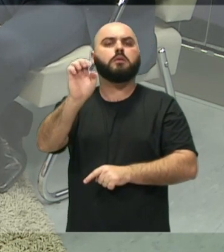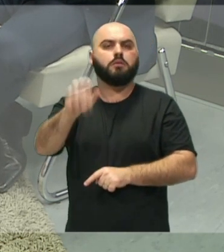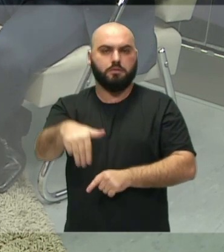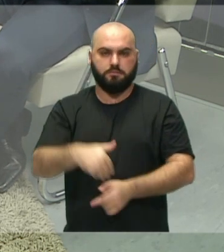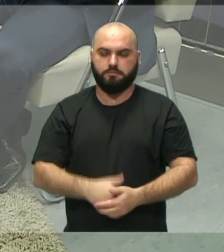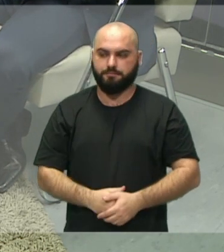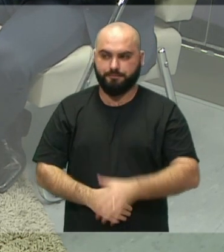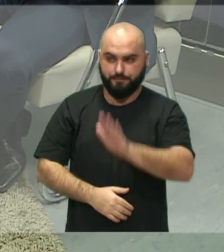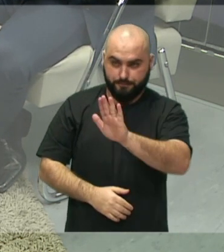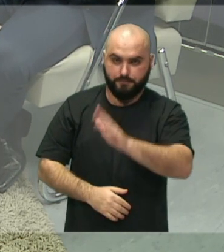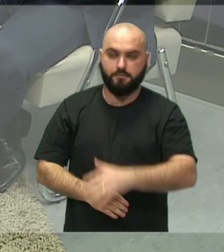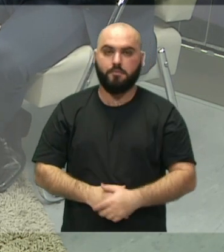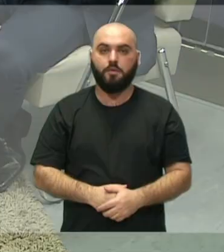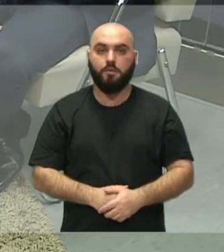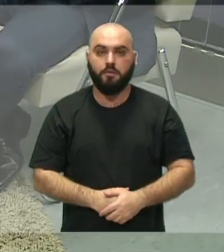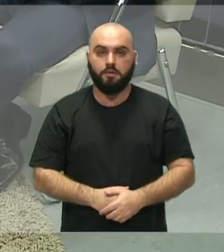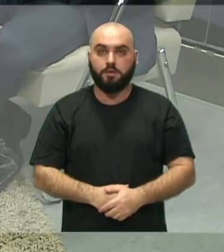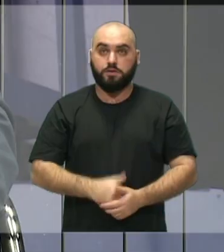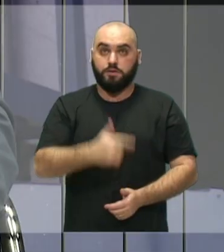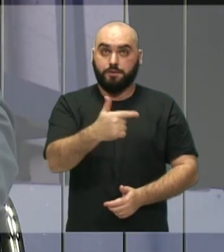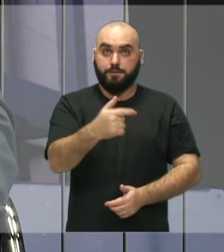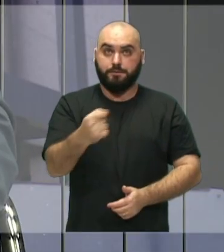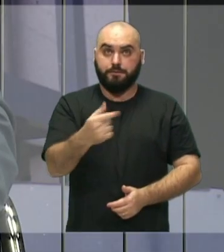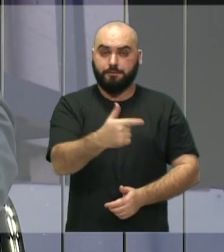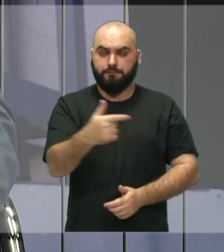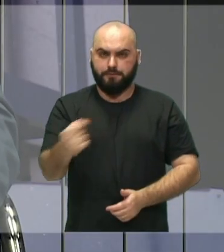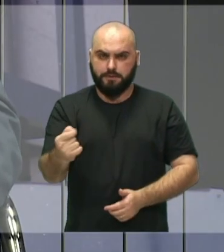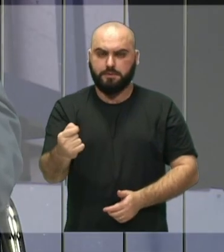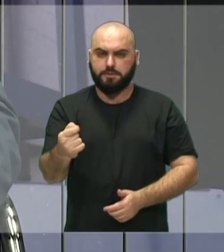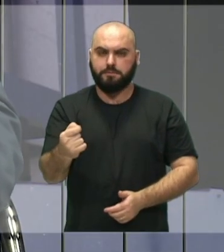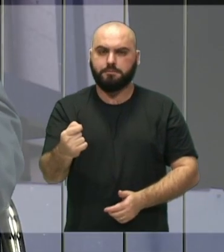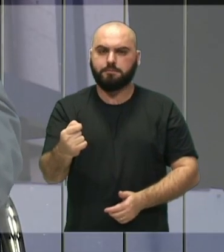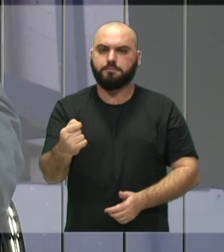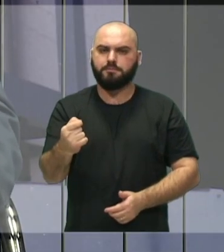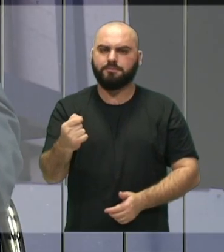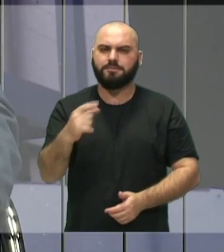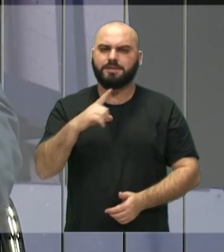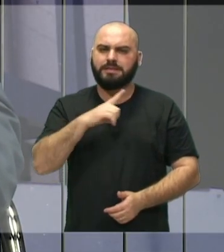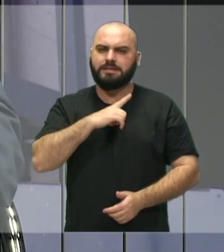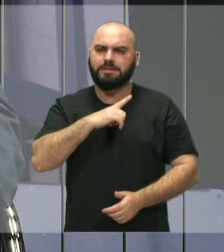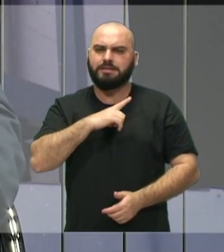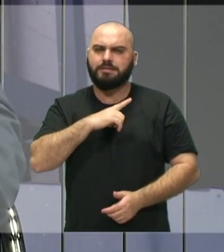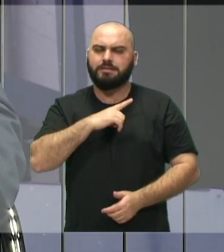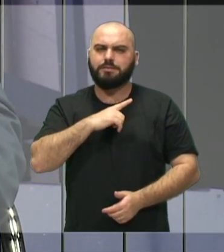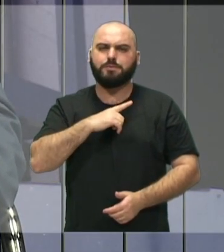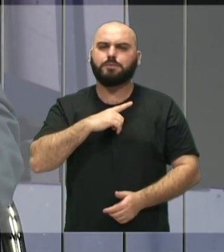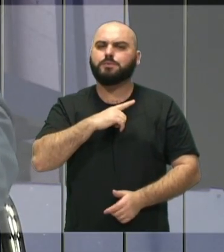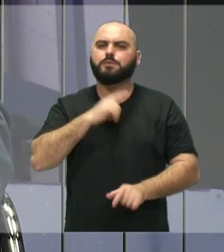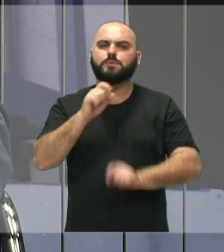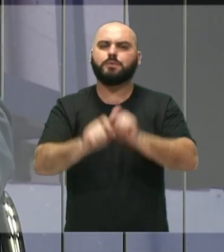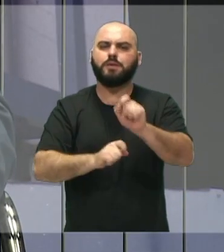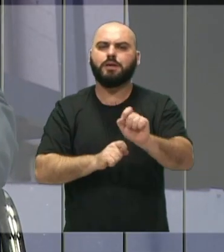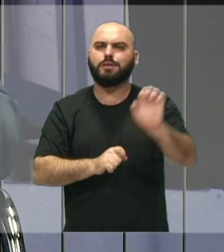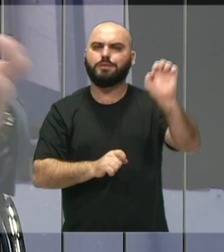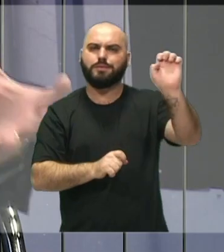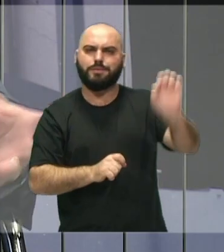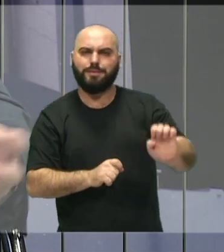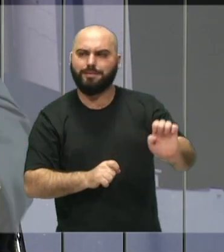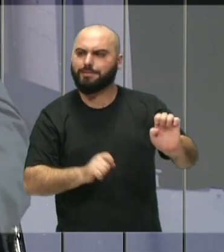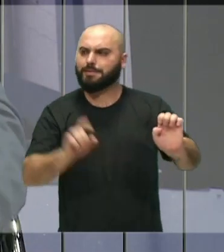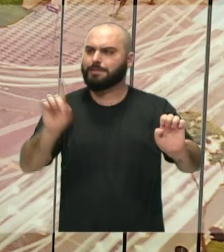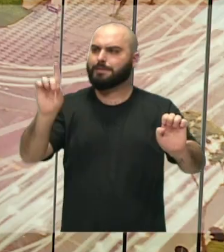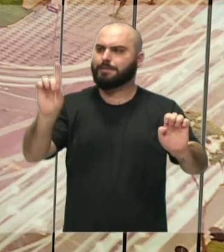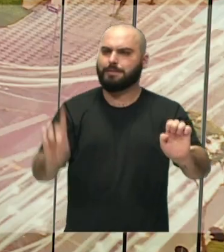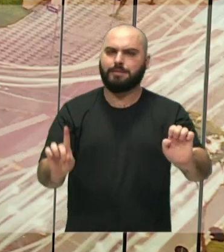momento, na ocasião em 2020, a gente estava vivendo muito acirradamente esquerda, o